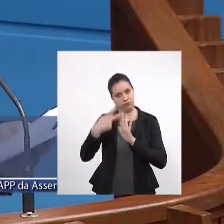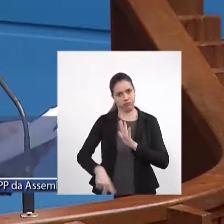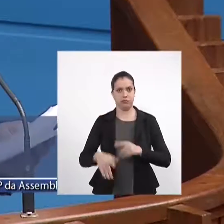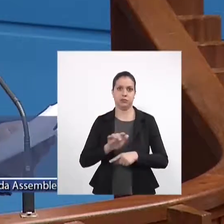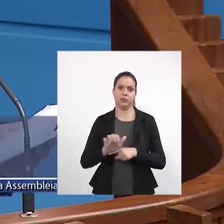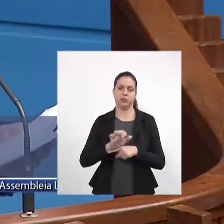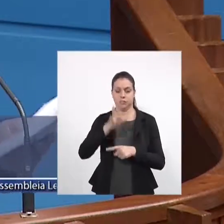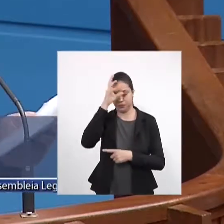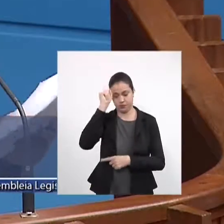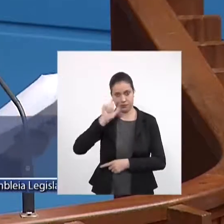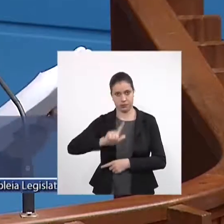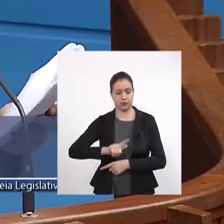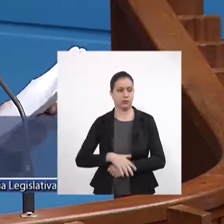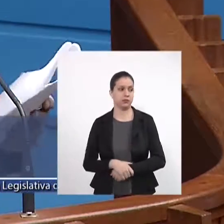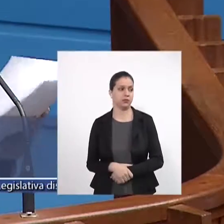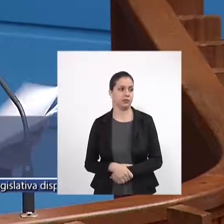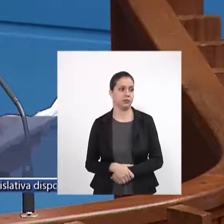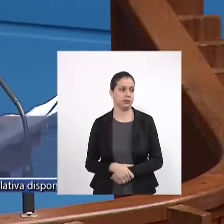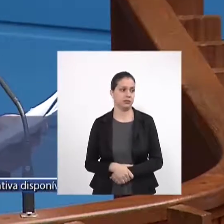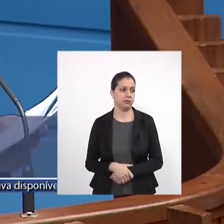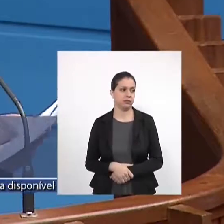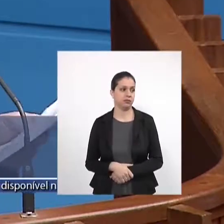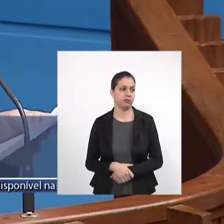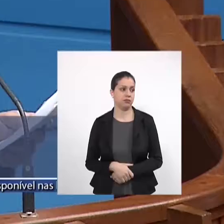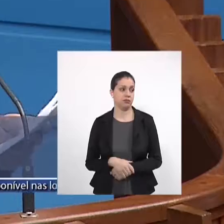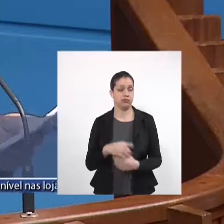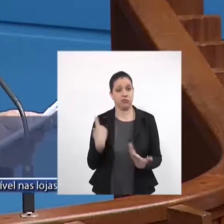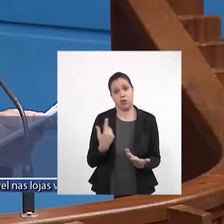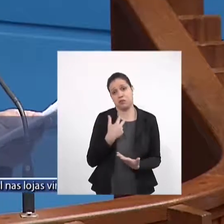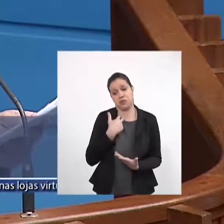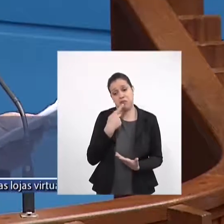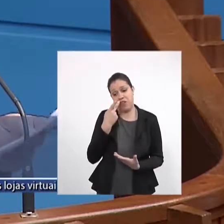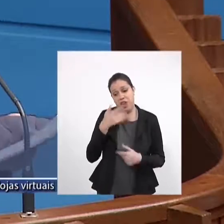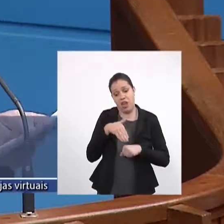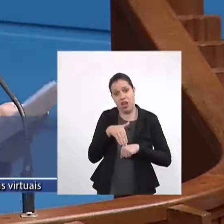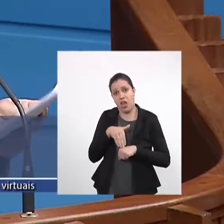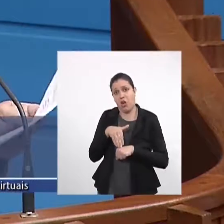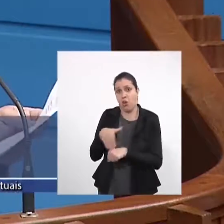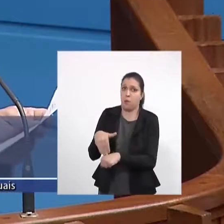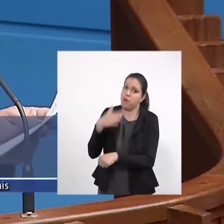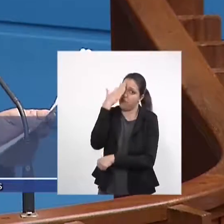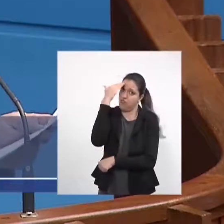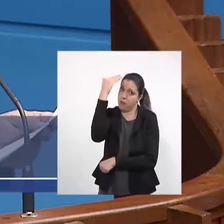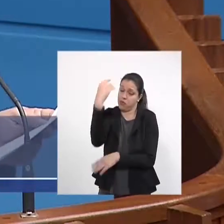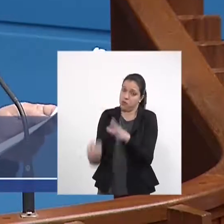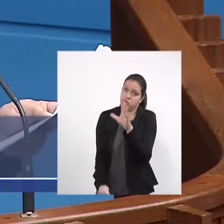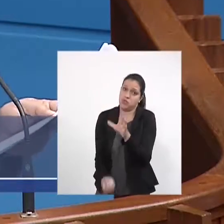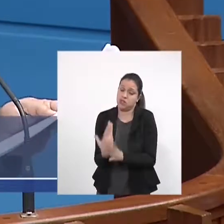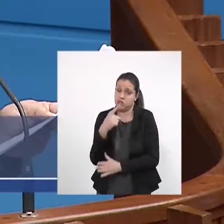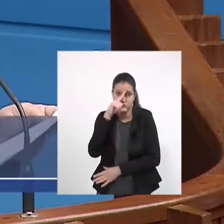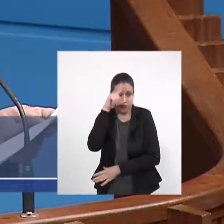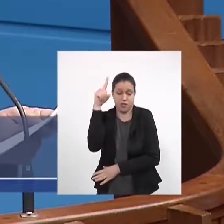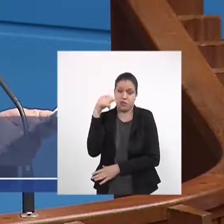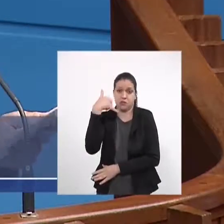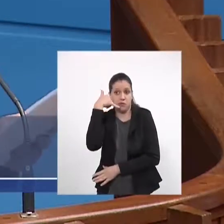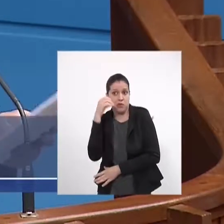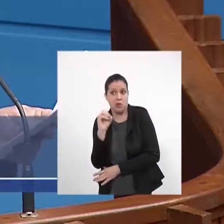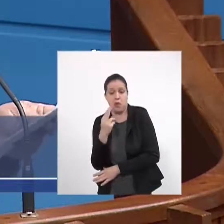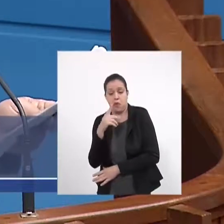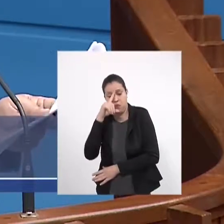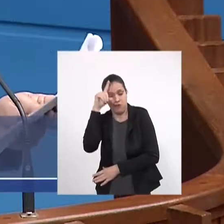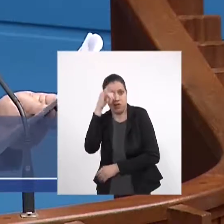Sul. Culpar Bill Gates, Steve Jobs, ou outro desses gênios que fazem